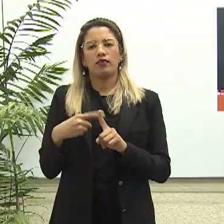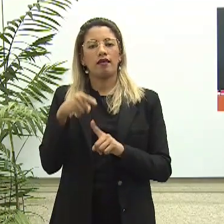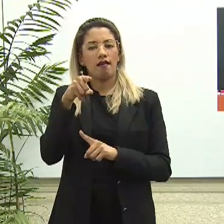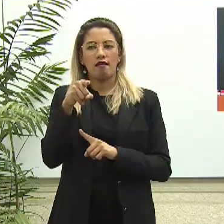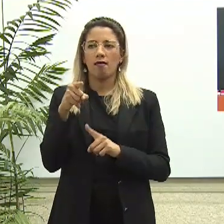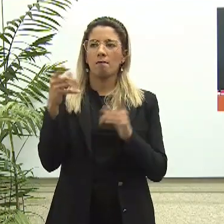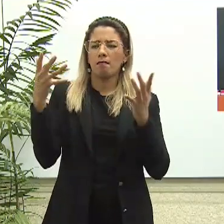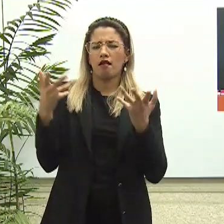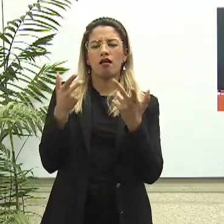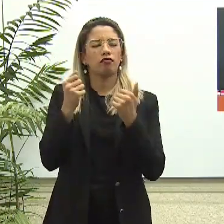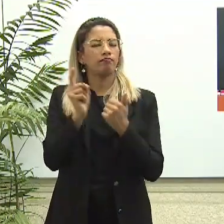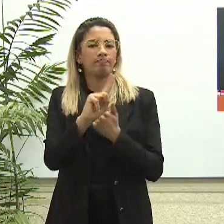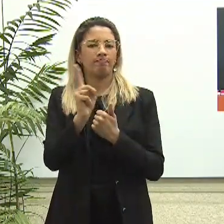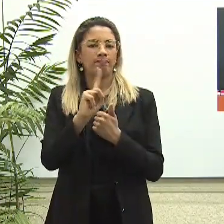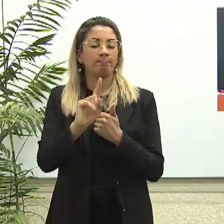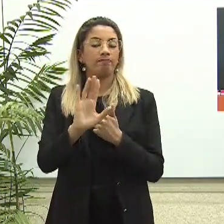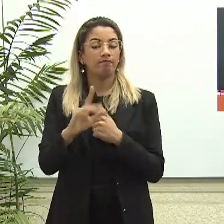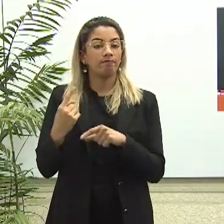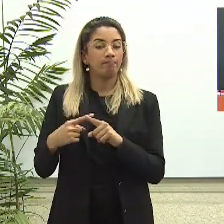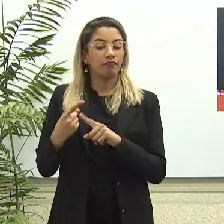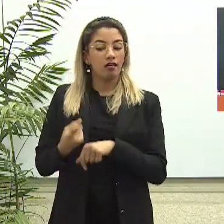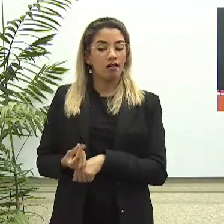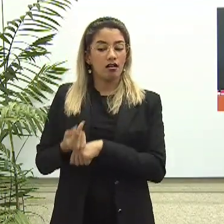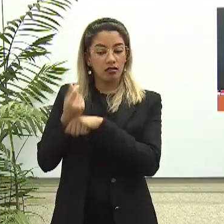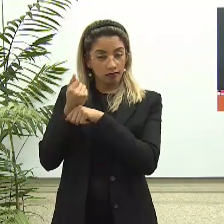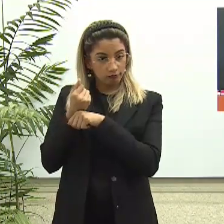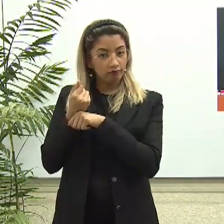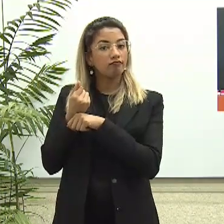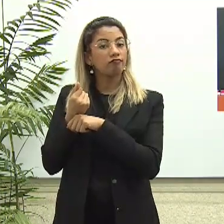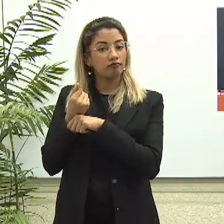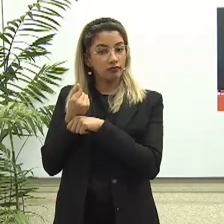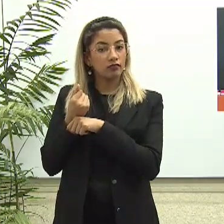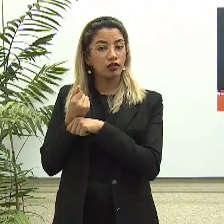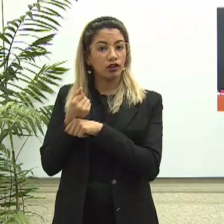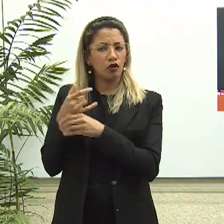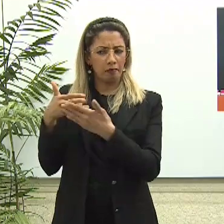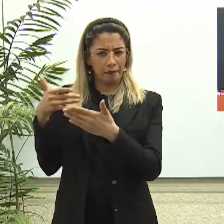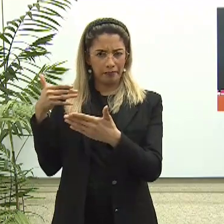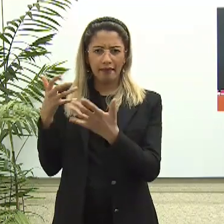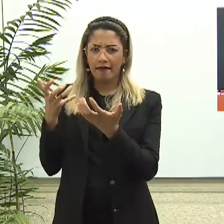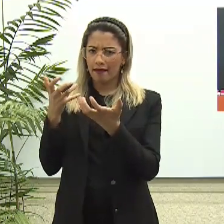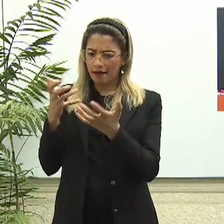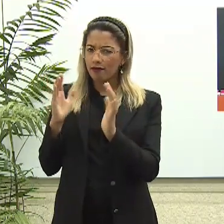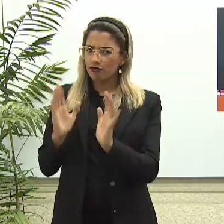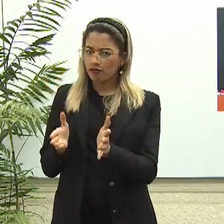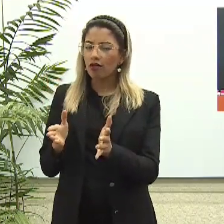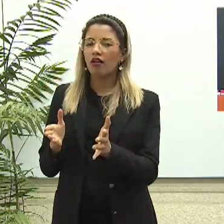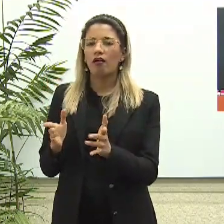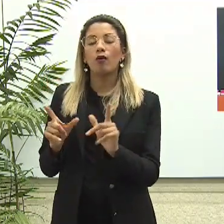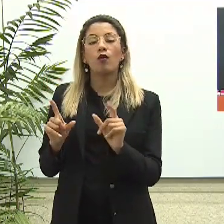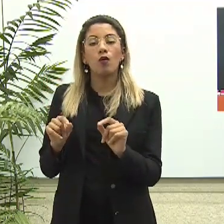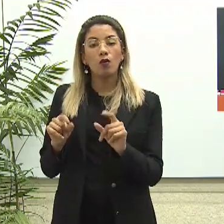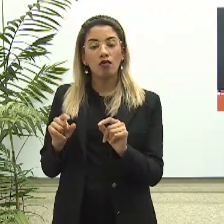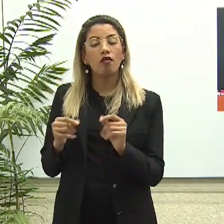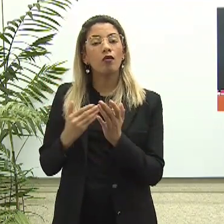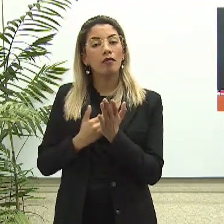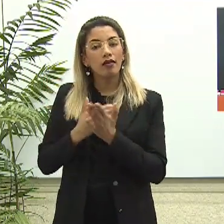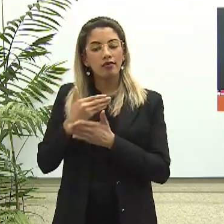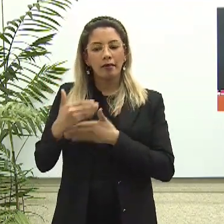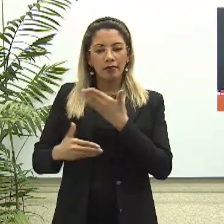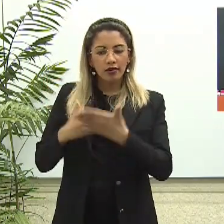genial é porque o capital vai querer e já algum tempo quer mecanizar a razão mecanizar os